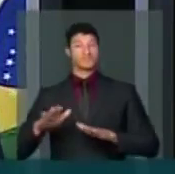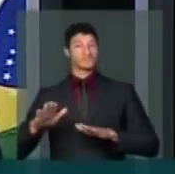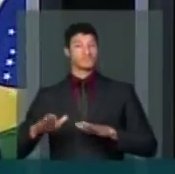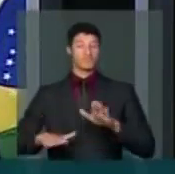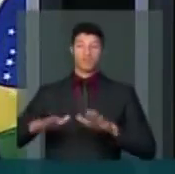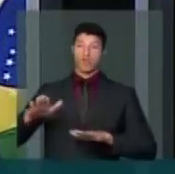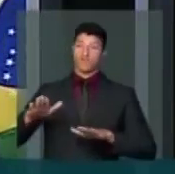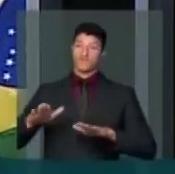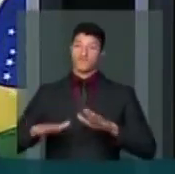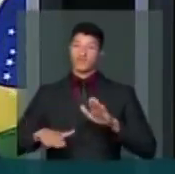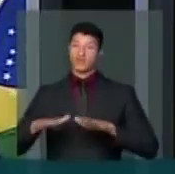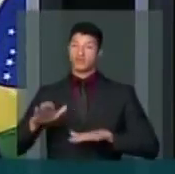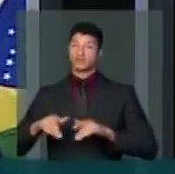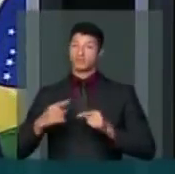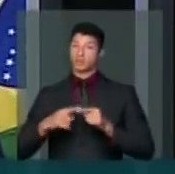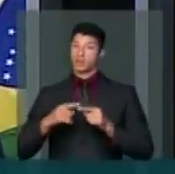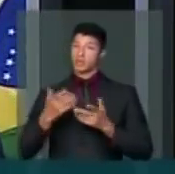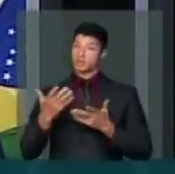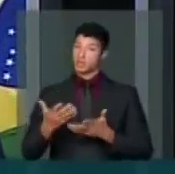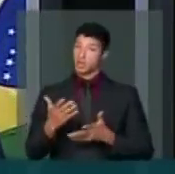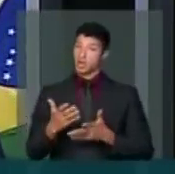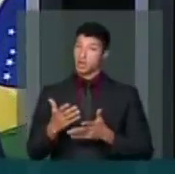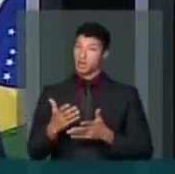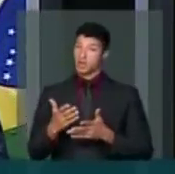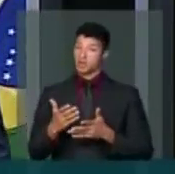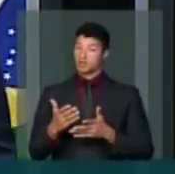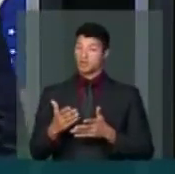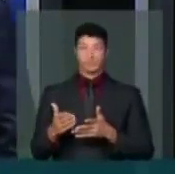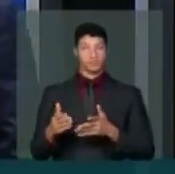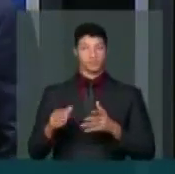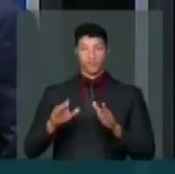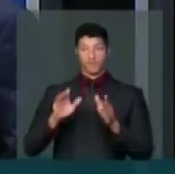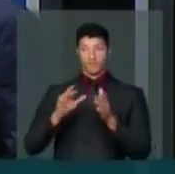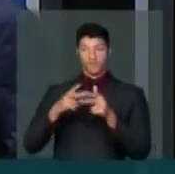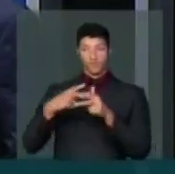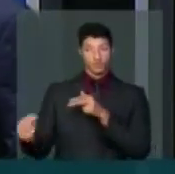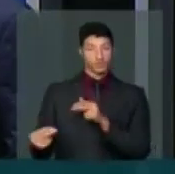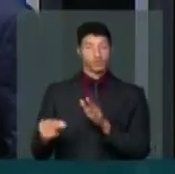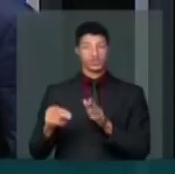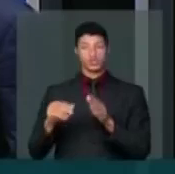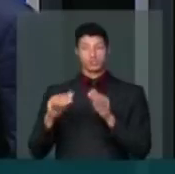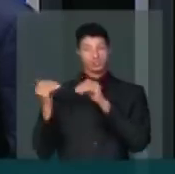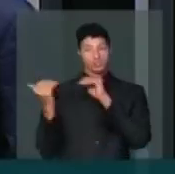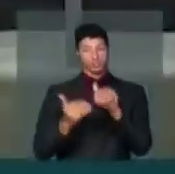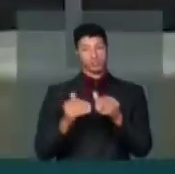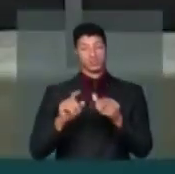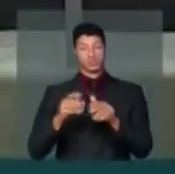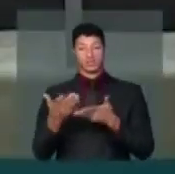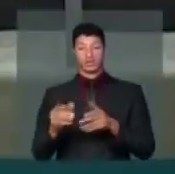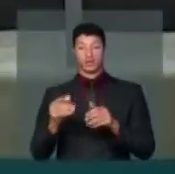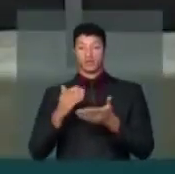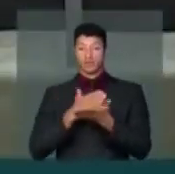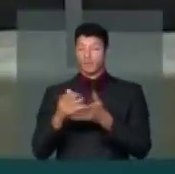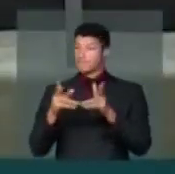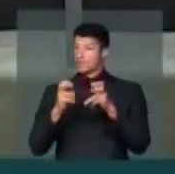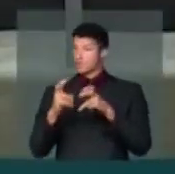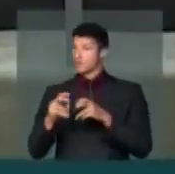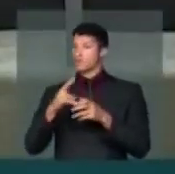Provavelmente porque quer pular fora do barco que está vendo que está prestes a